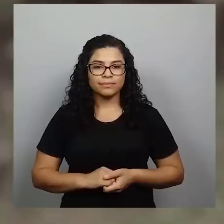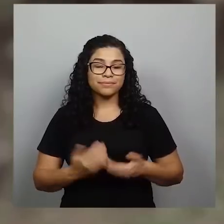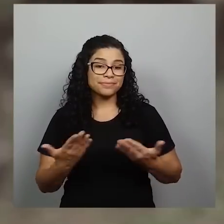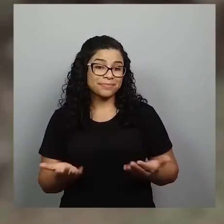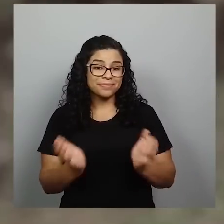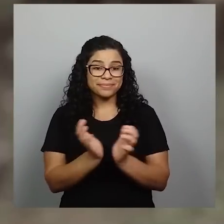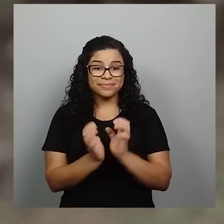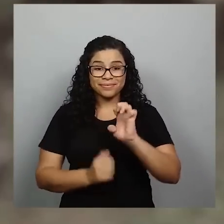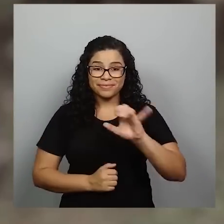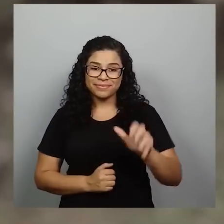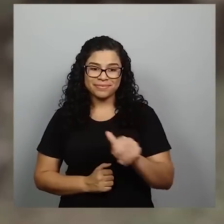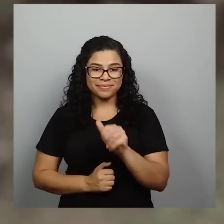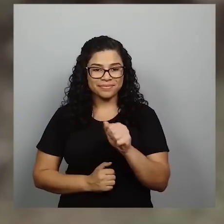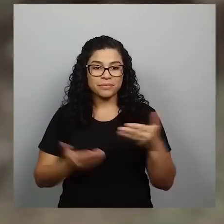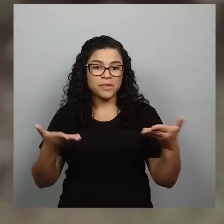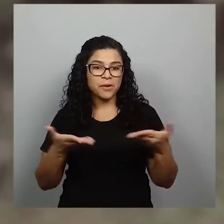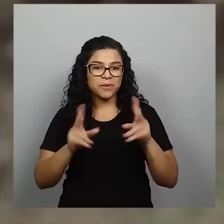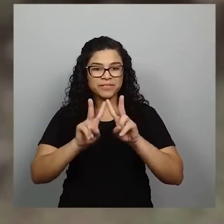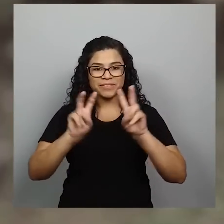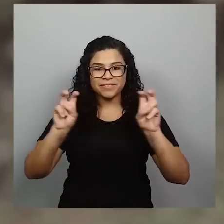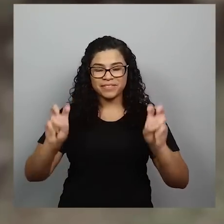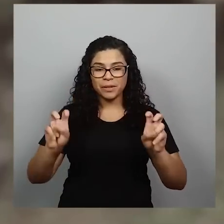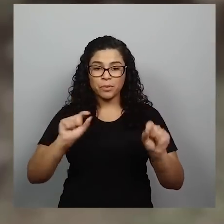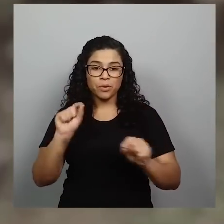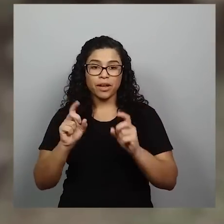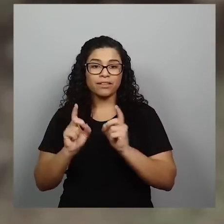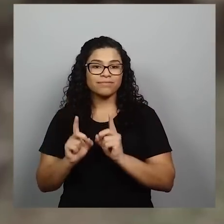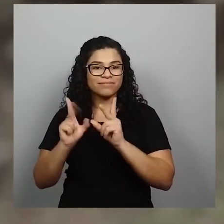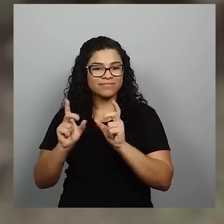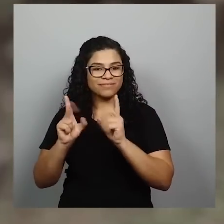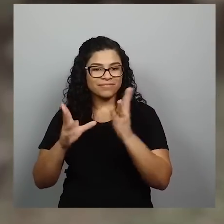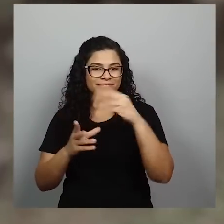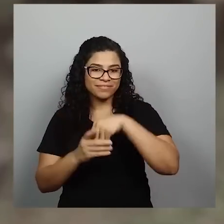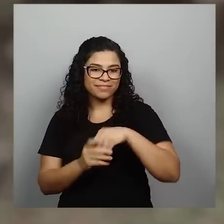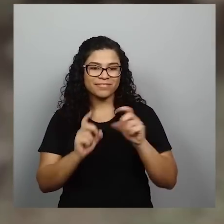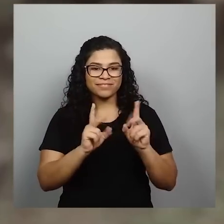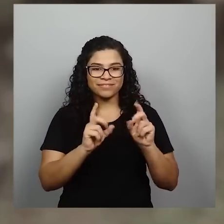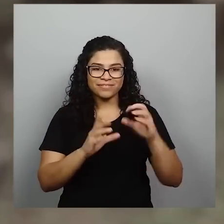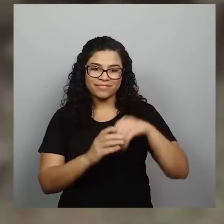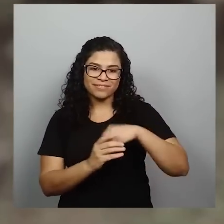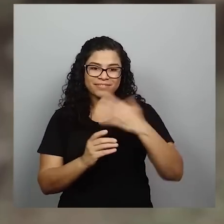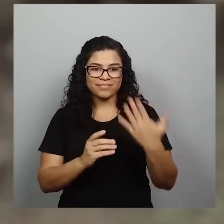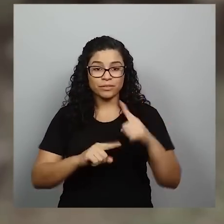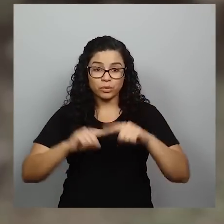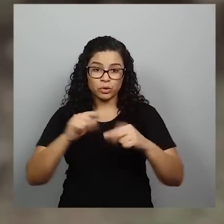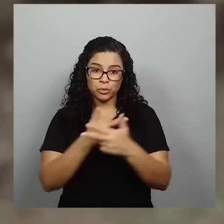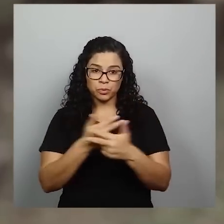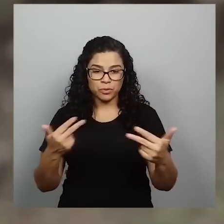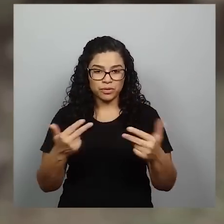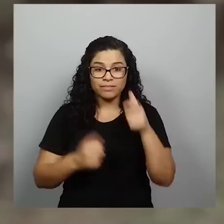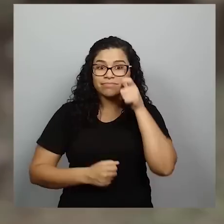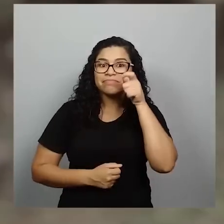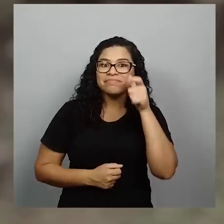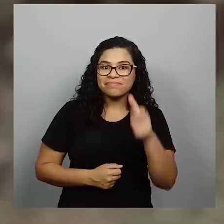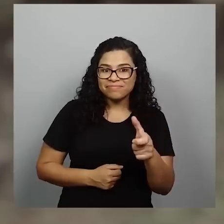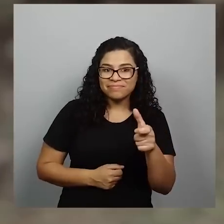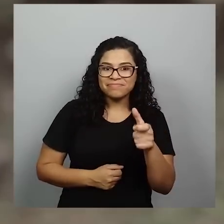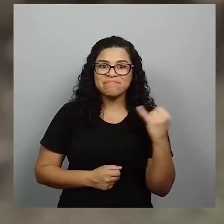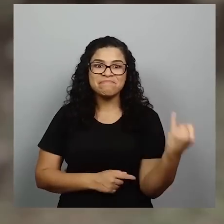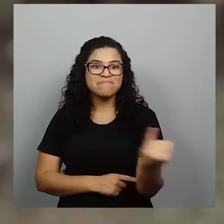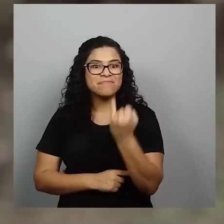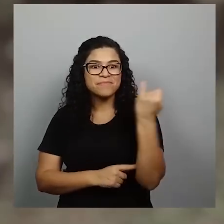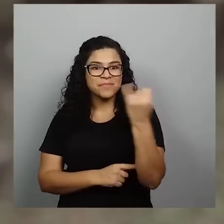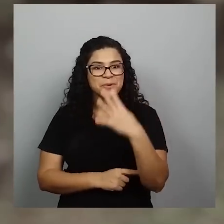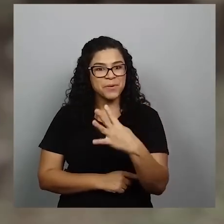E aí, galera da EJA! Hoje o assunto do dia é o comércio nacional e internacional dos produtos.